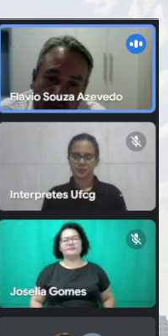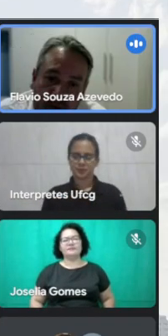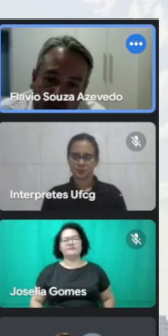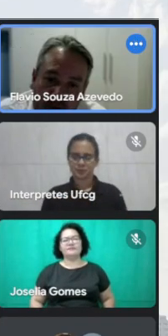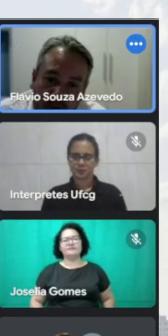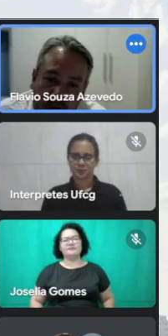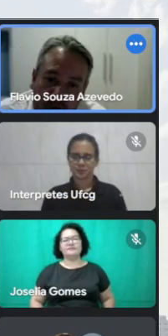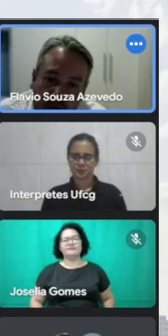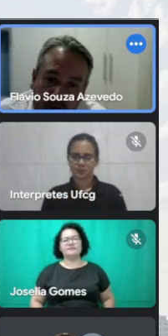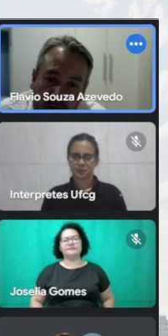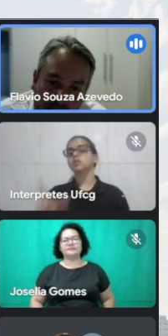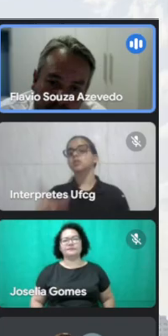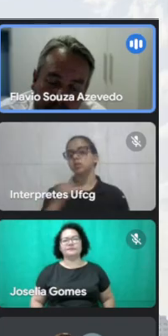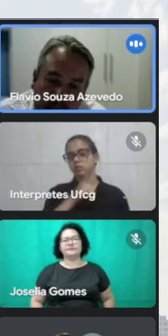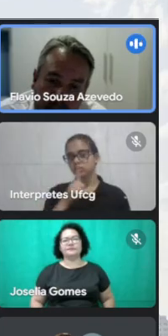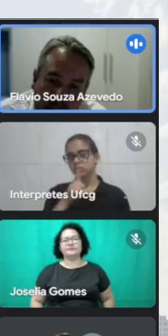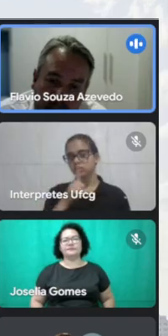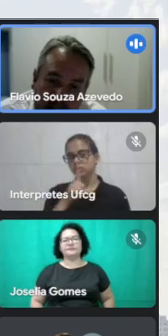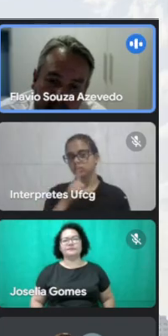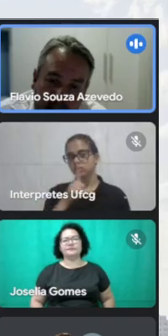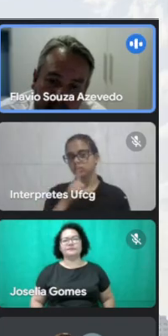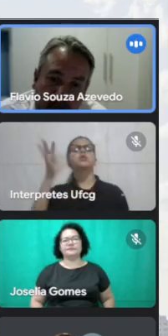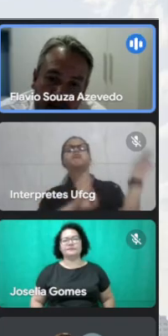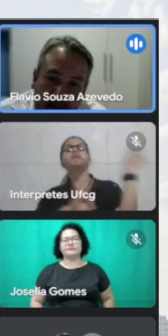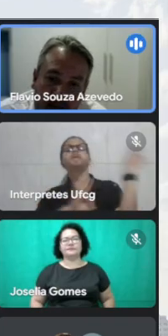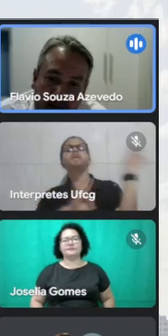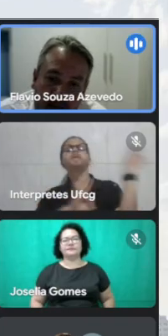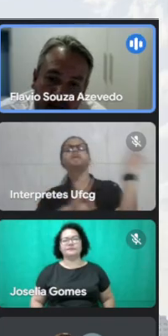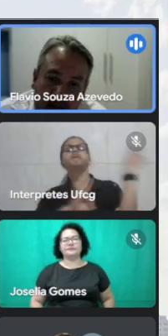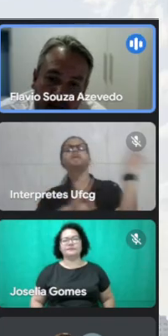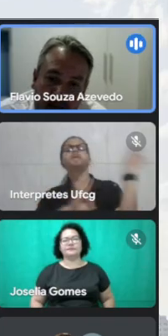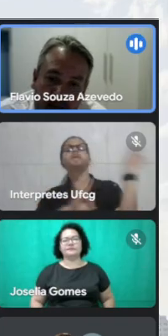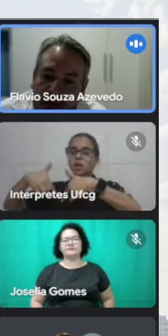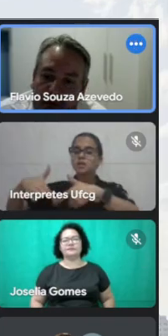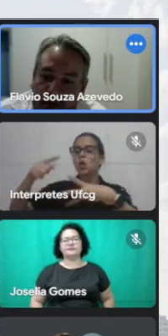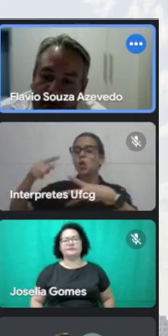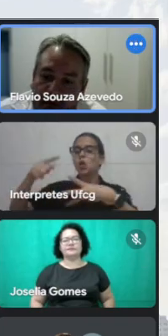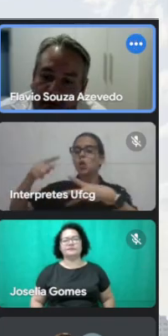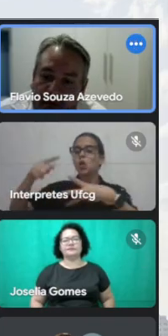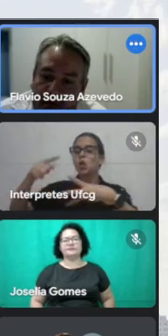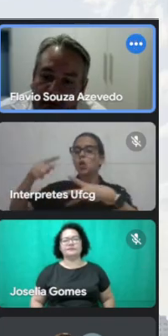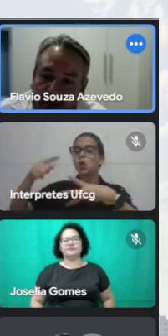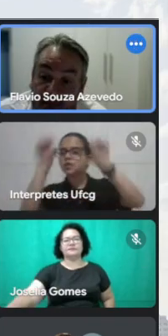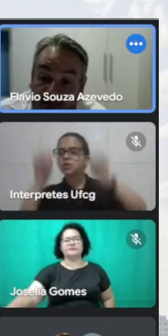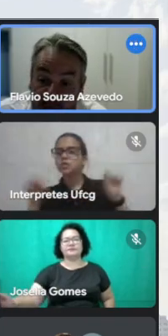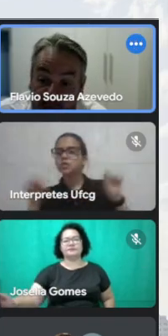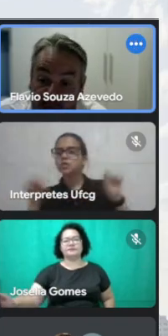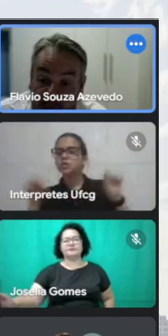Então foram executados, né, planejados, executados, né, 3 sistemas, né,